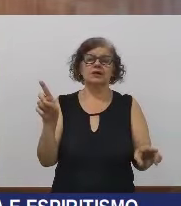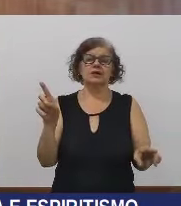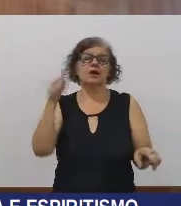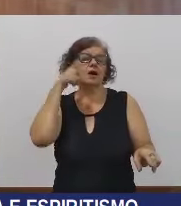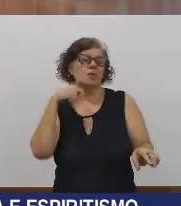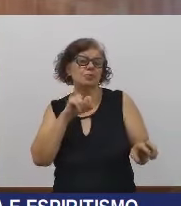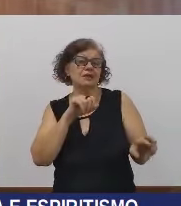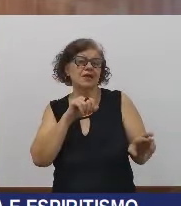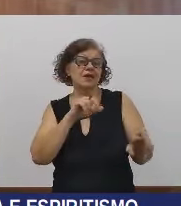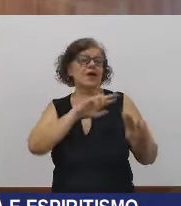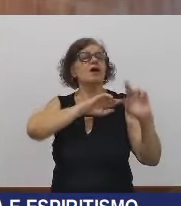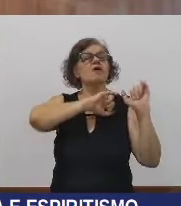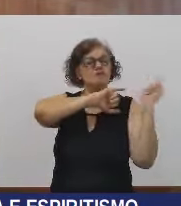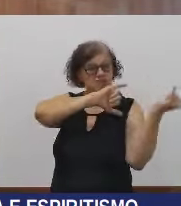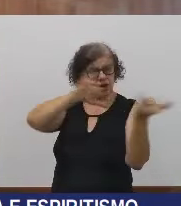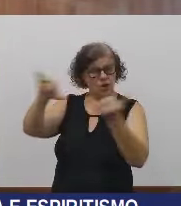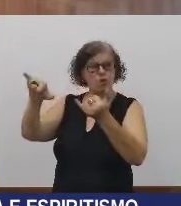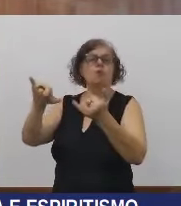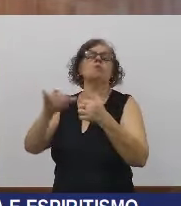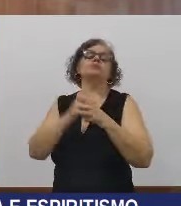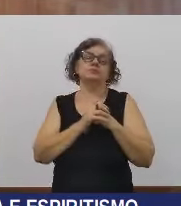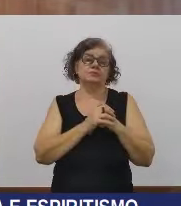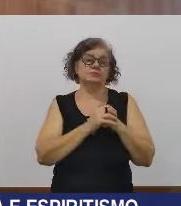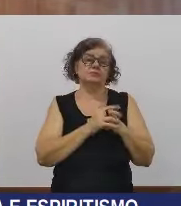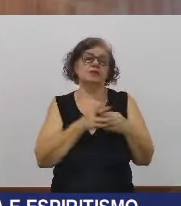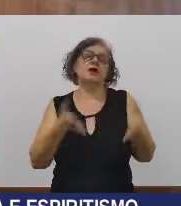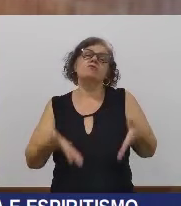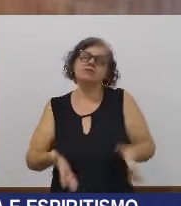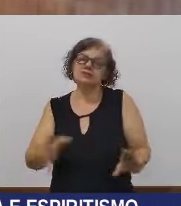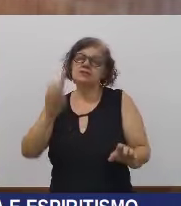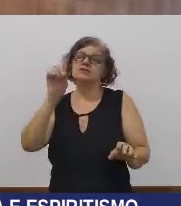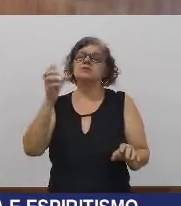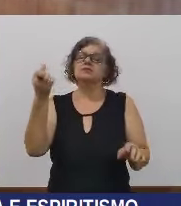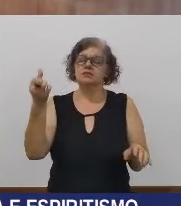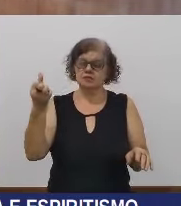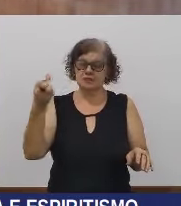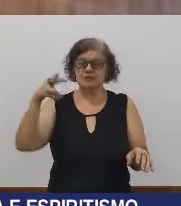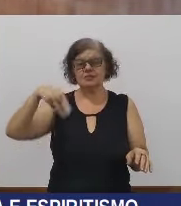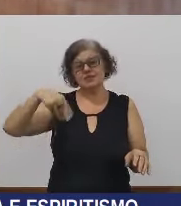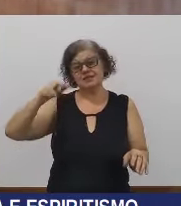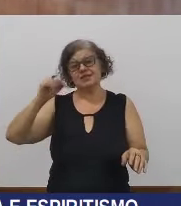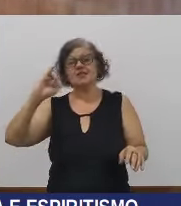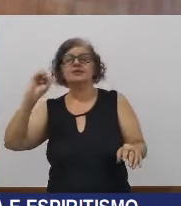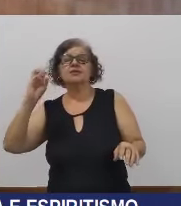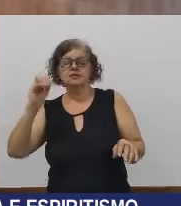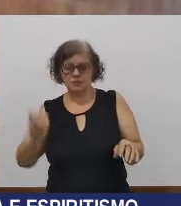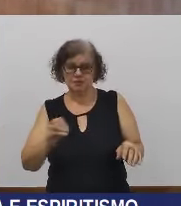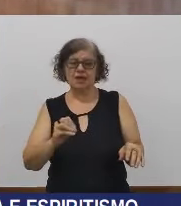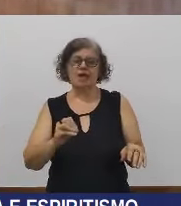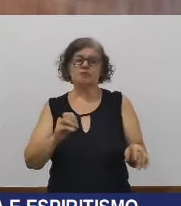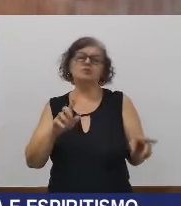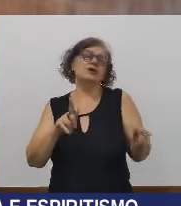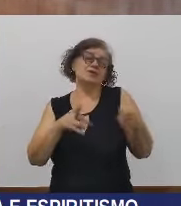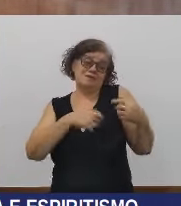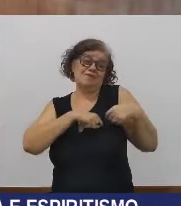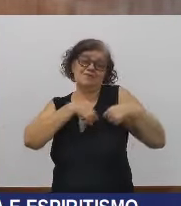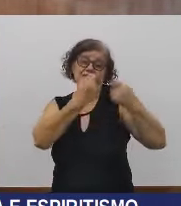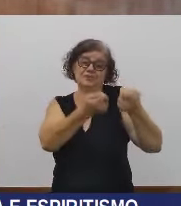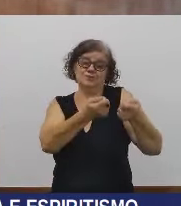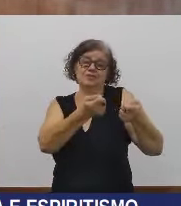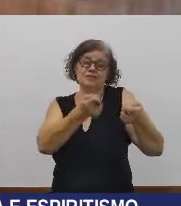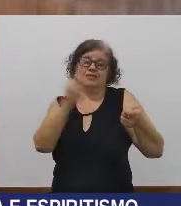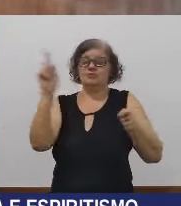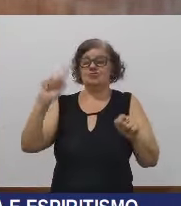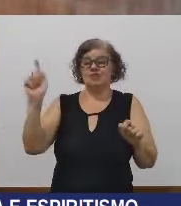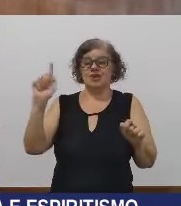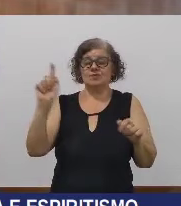Mas eu vou dizer mesmo assim, você é de maio, né? Sim, 16 de maio. Você é de Gêmeos.